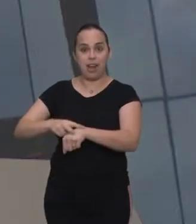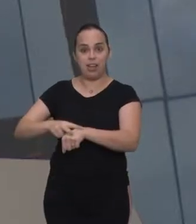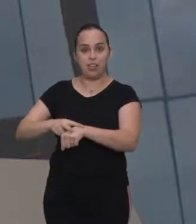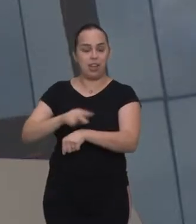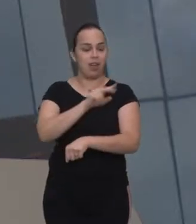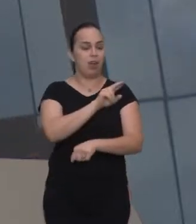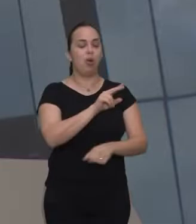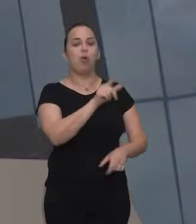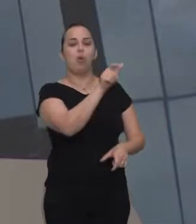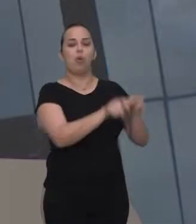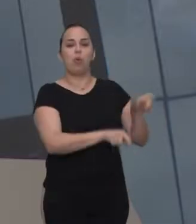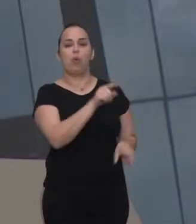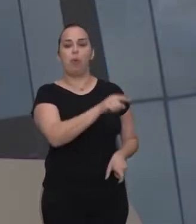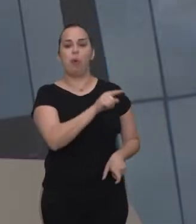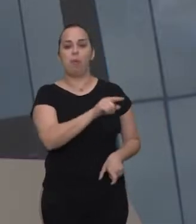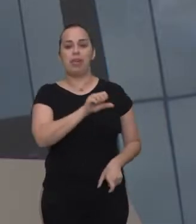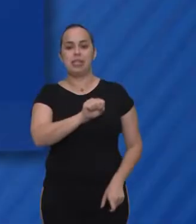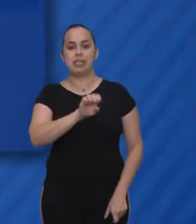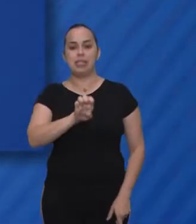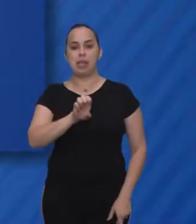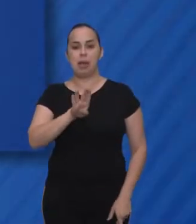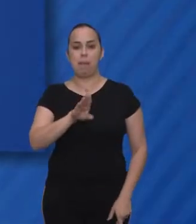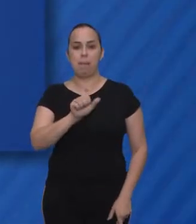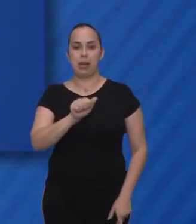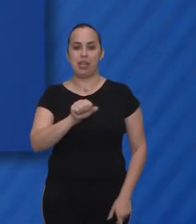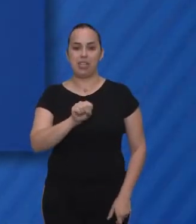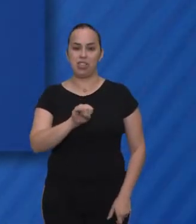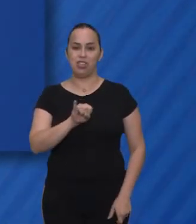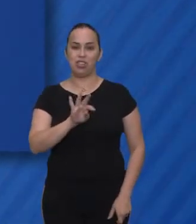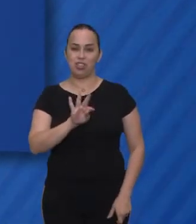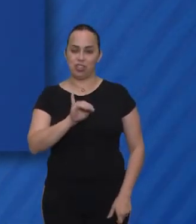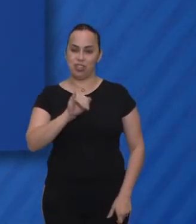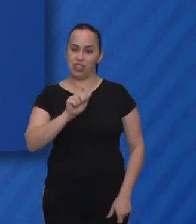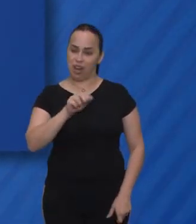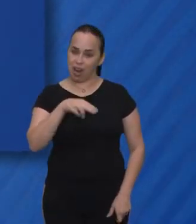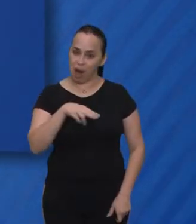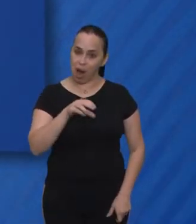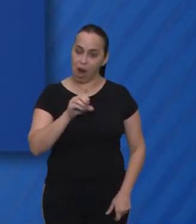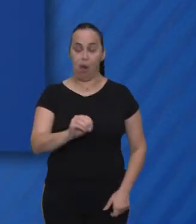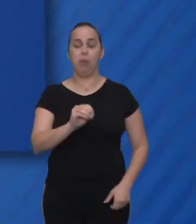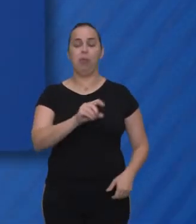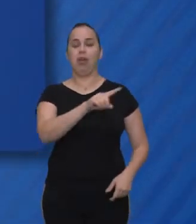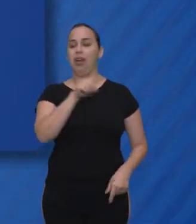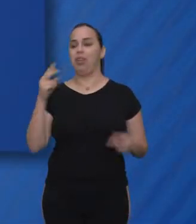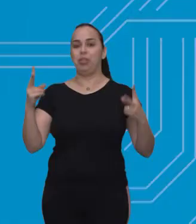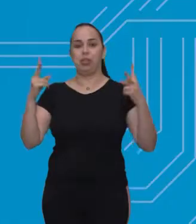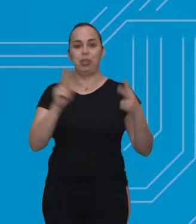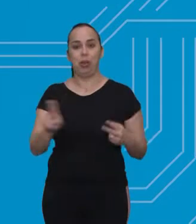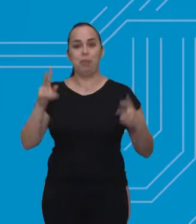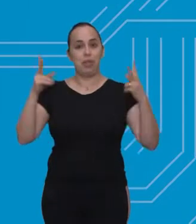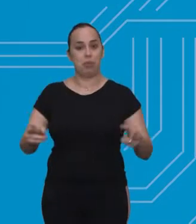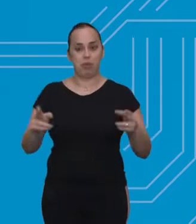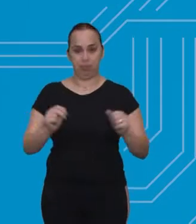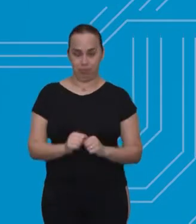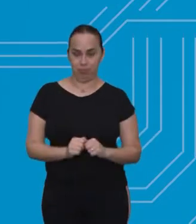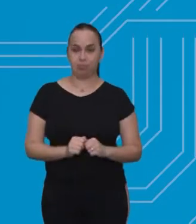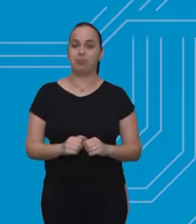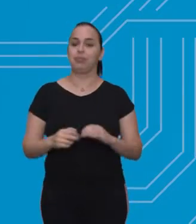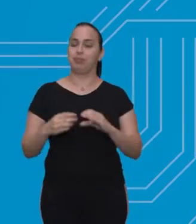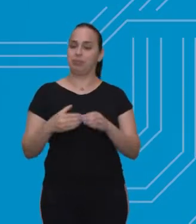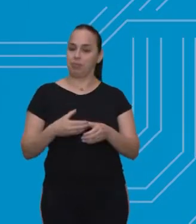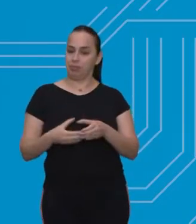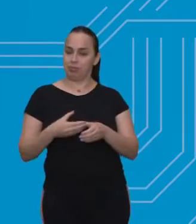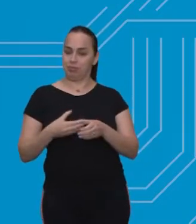Sebastião era professora da rede pública da cidade a sessão na íntegra você confere no nosso canal no YouTube e a Câmara